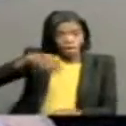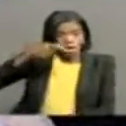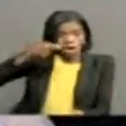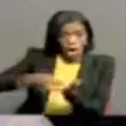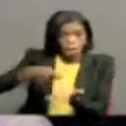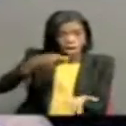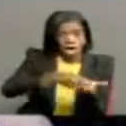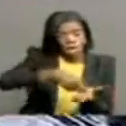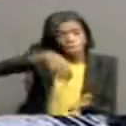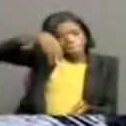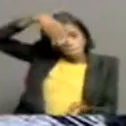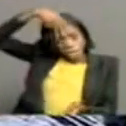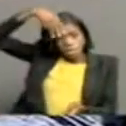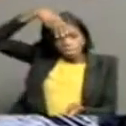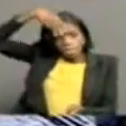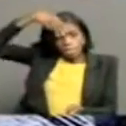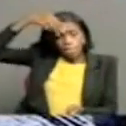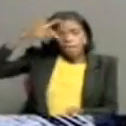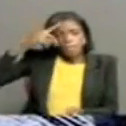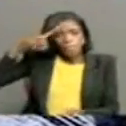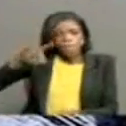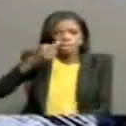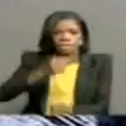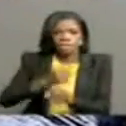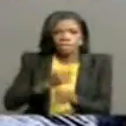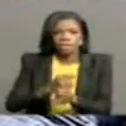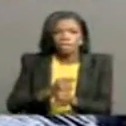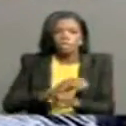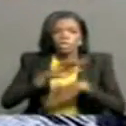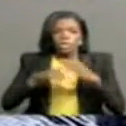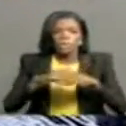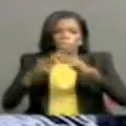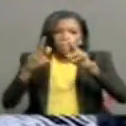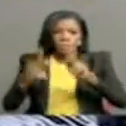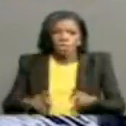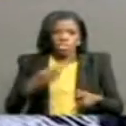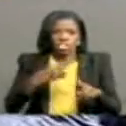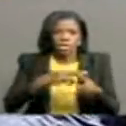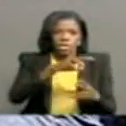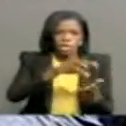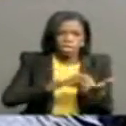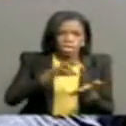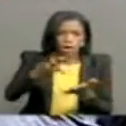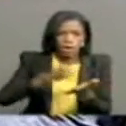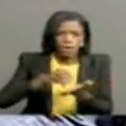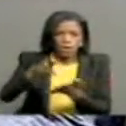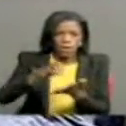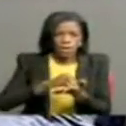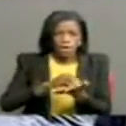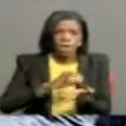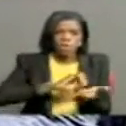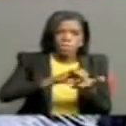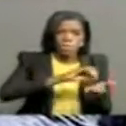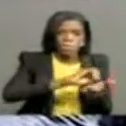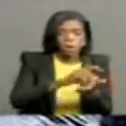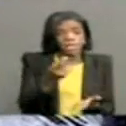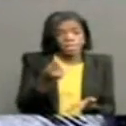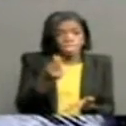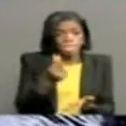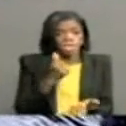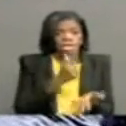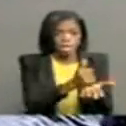que eu posso trabalhar com ele. De todos aqueles que são cadastrados, são confirmados, uma espécie de prova de vida, né? Para